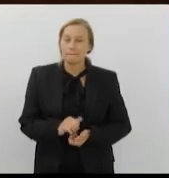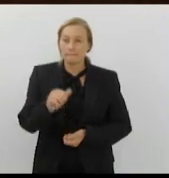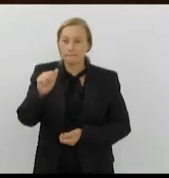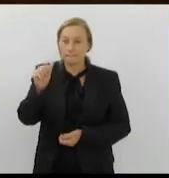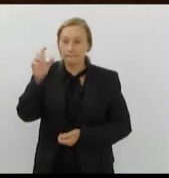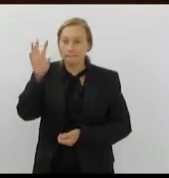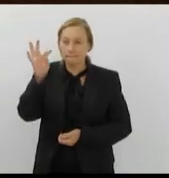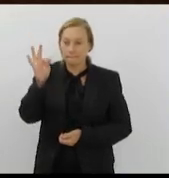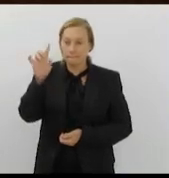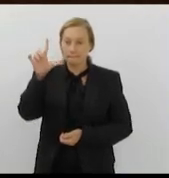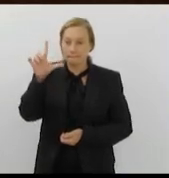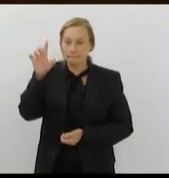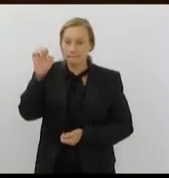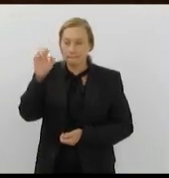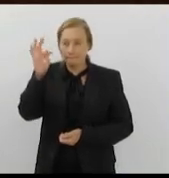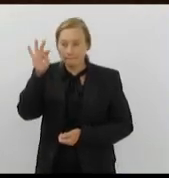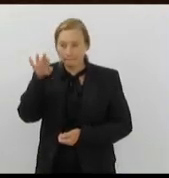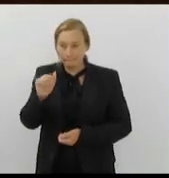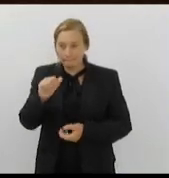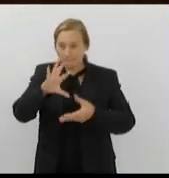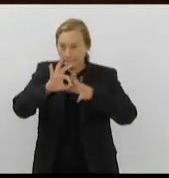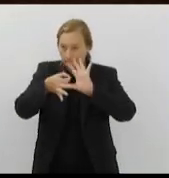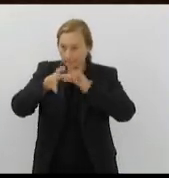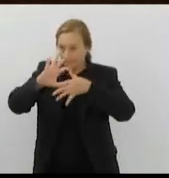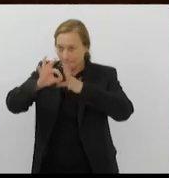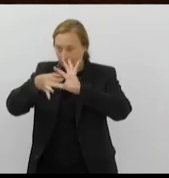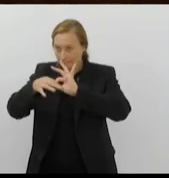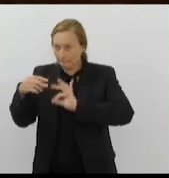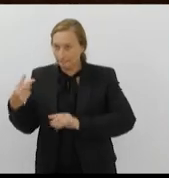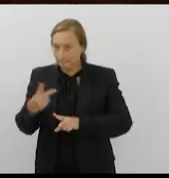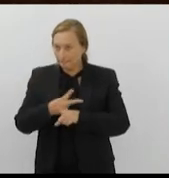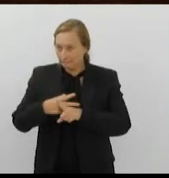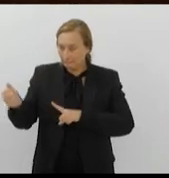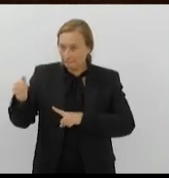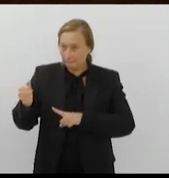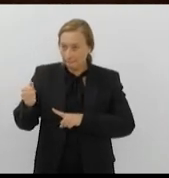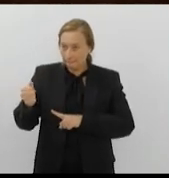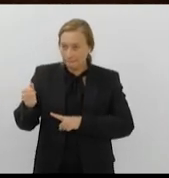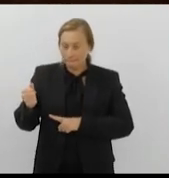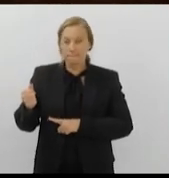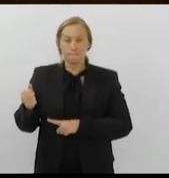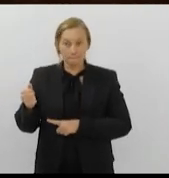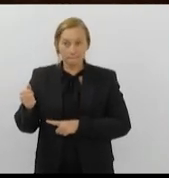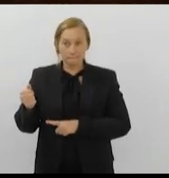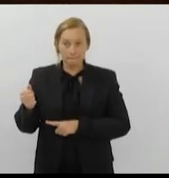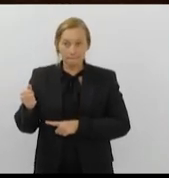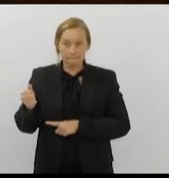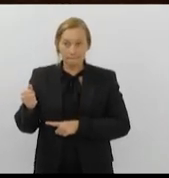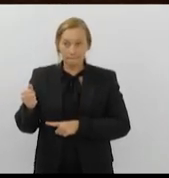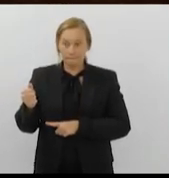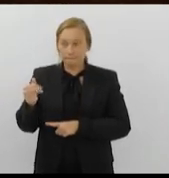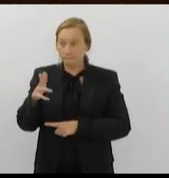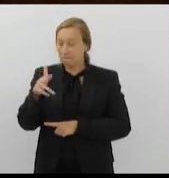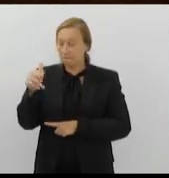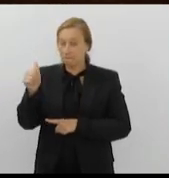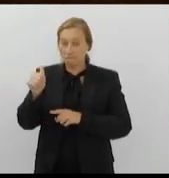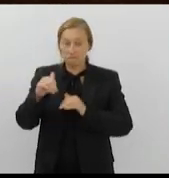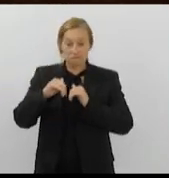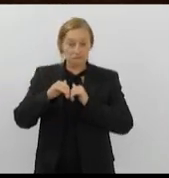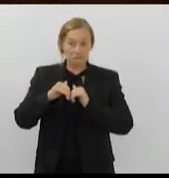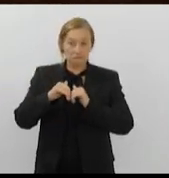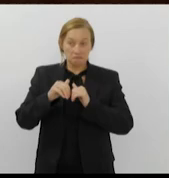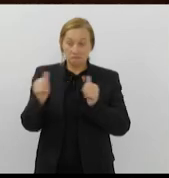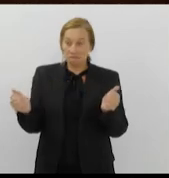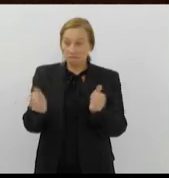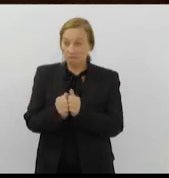vitoriosa, Rebeca Andrade, em momento algum nunca se apropriou de pautas separatistas que